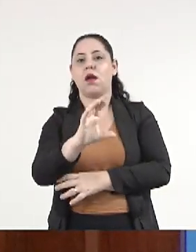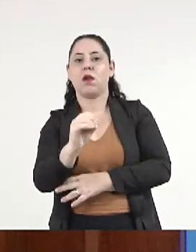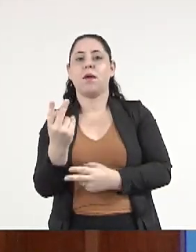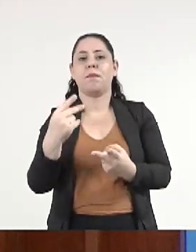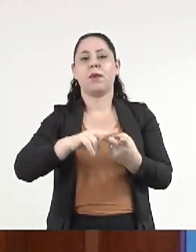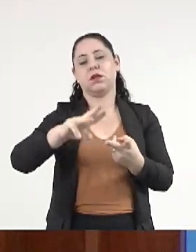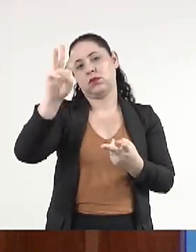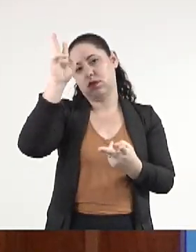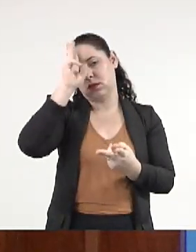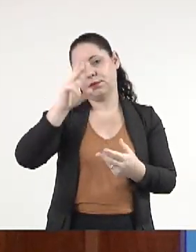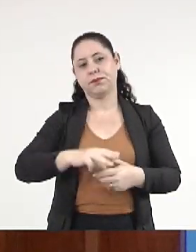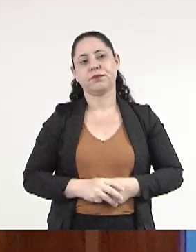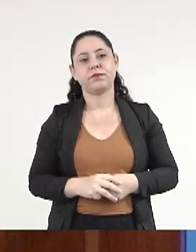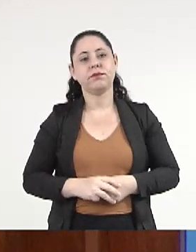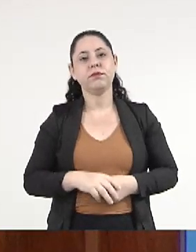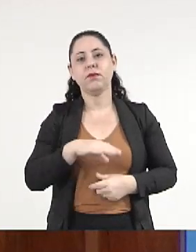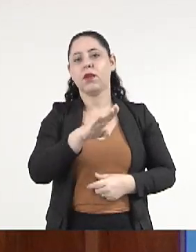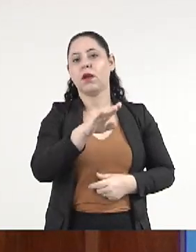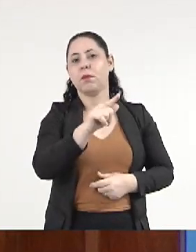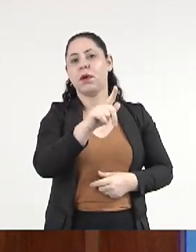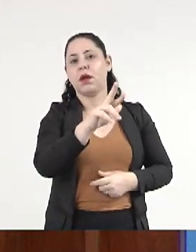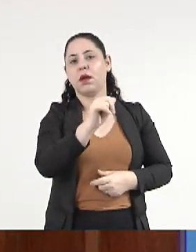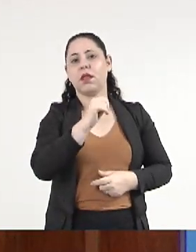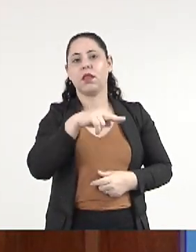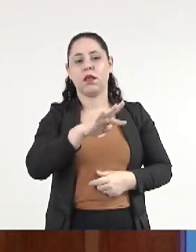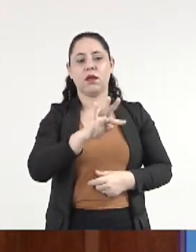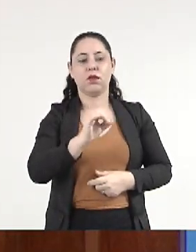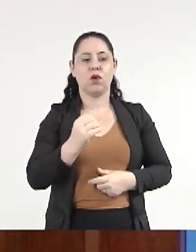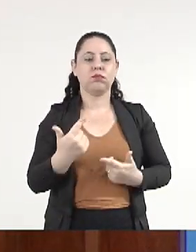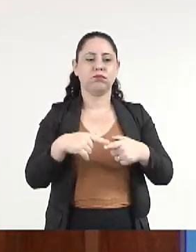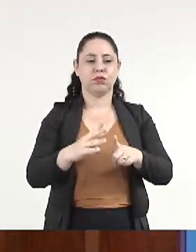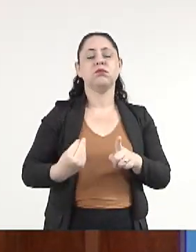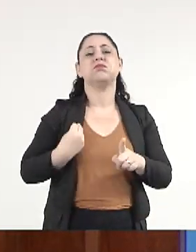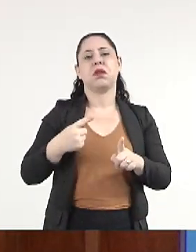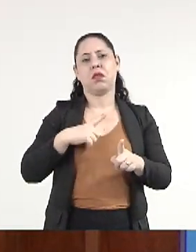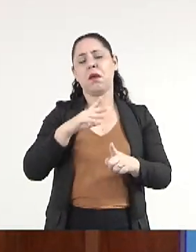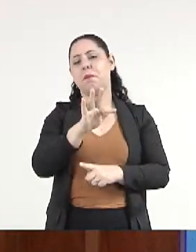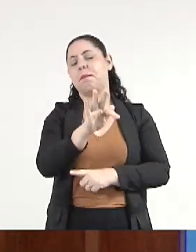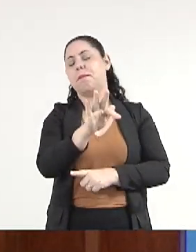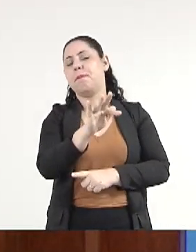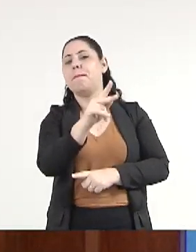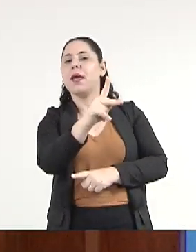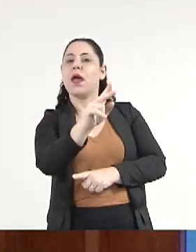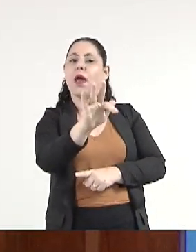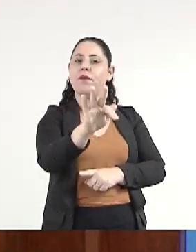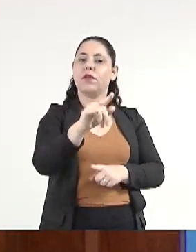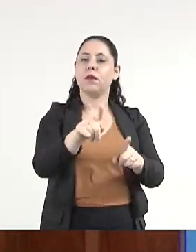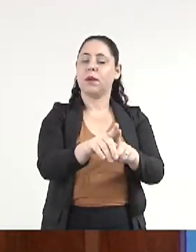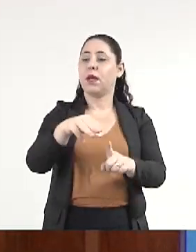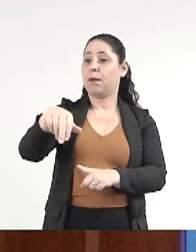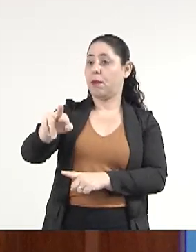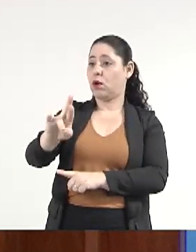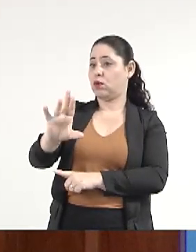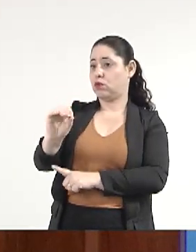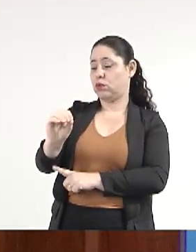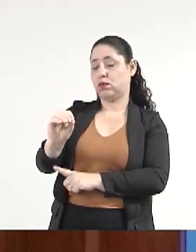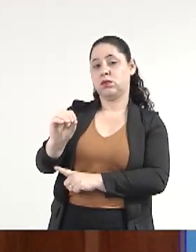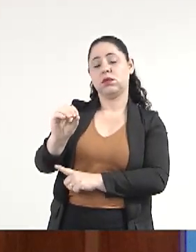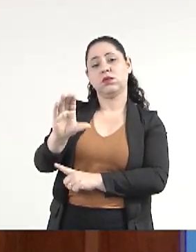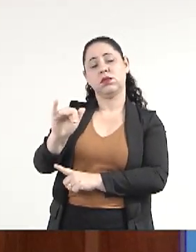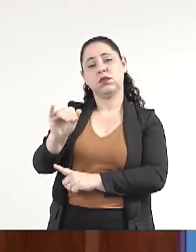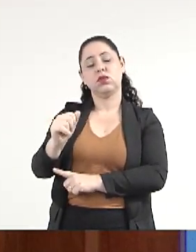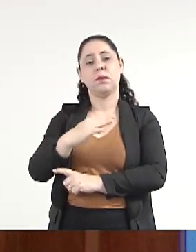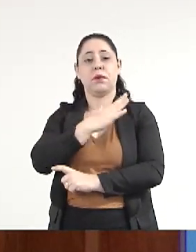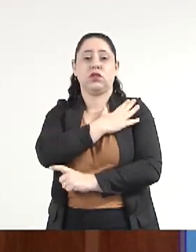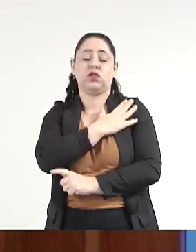preso nesta terça-feira. Braga Neto estava presente no encontro, segundo a PF. Também estavam lá Mauro Cid e Major Hélio